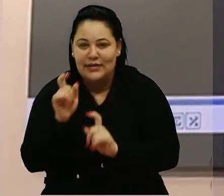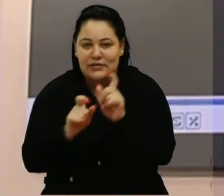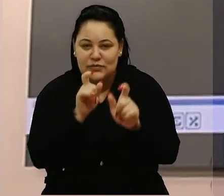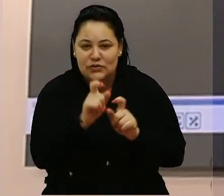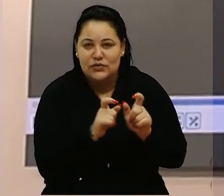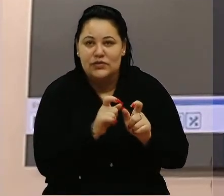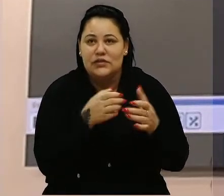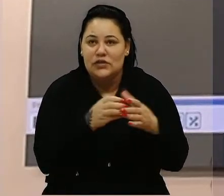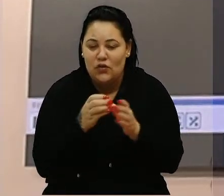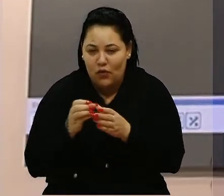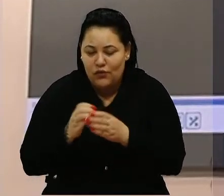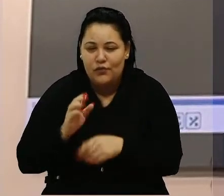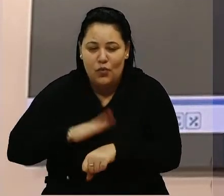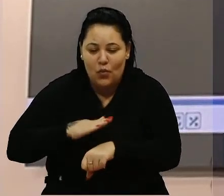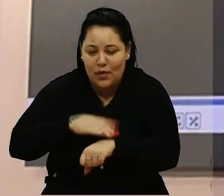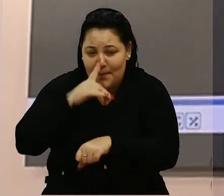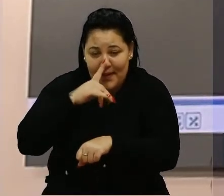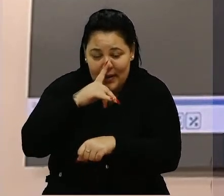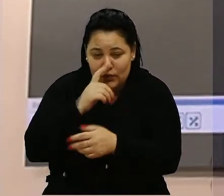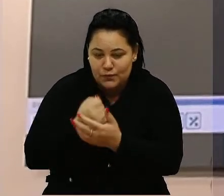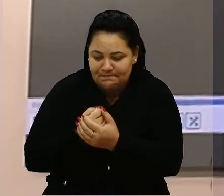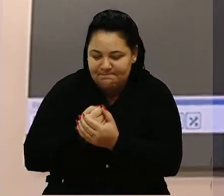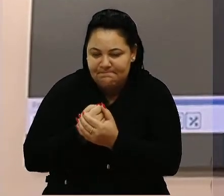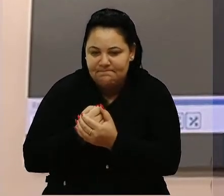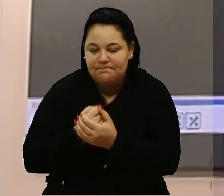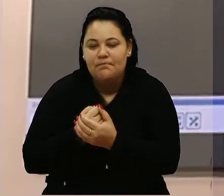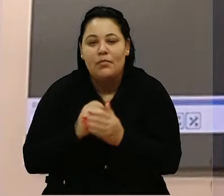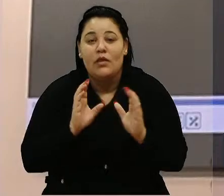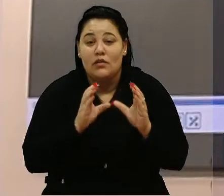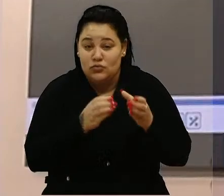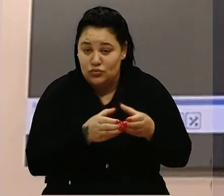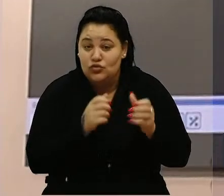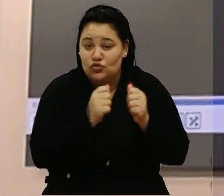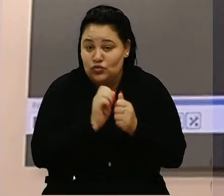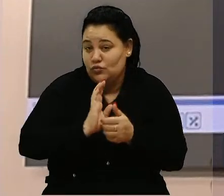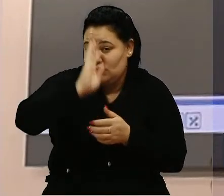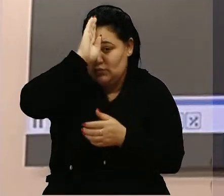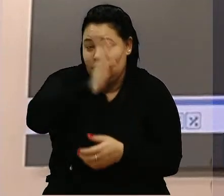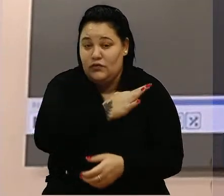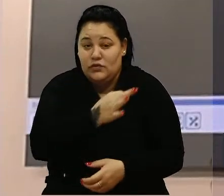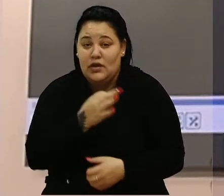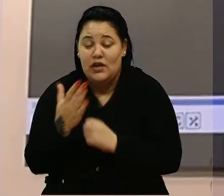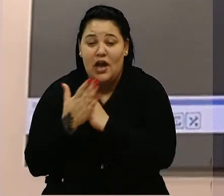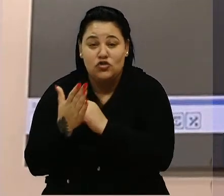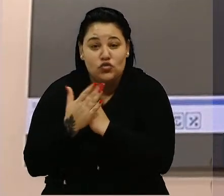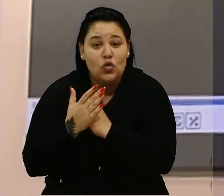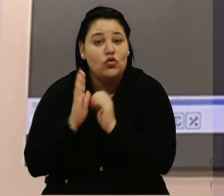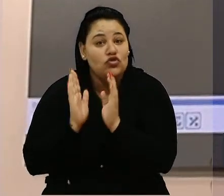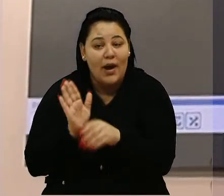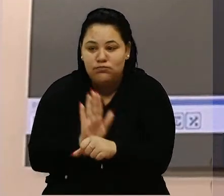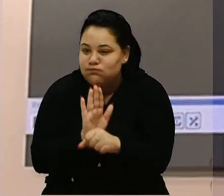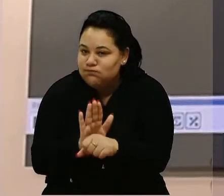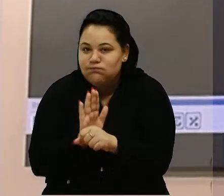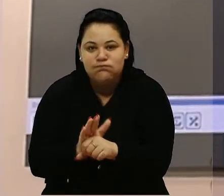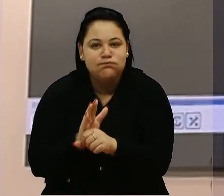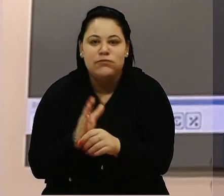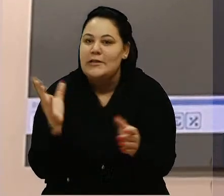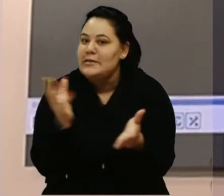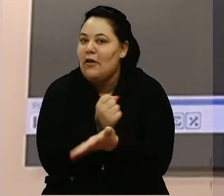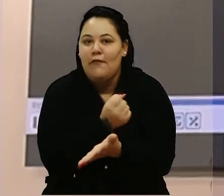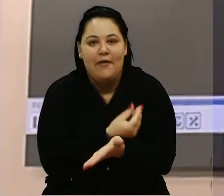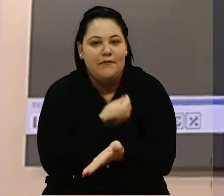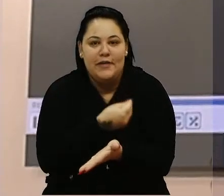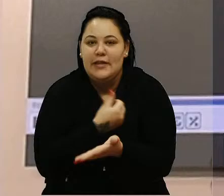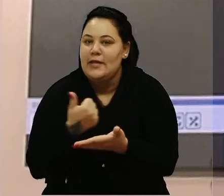situação de risco. Joel, com sua equipe de bombeiros voluntários, ajudou a salvar vidas e a oferecer suporte nas cidades